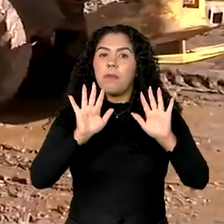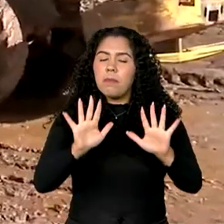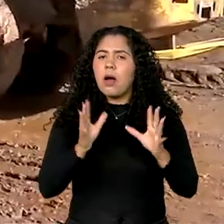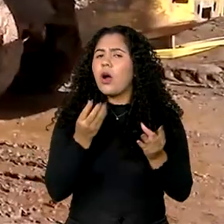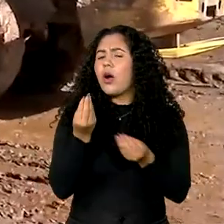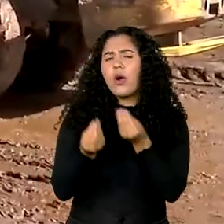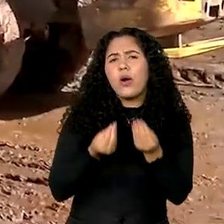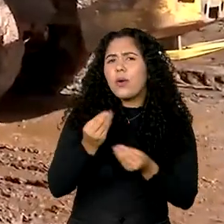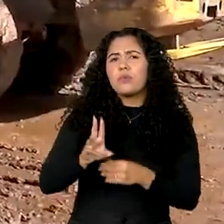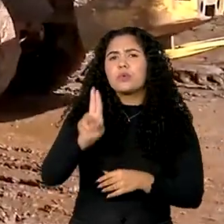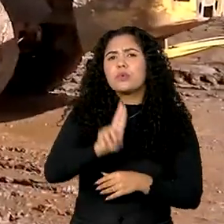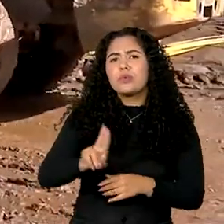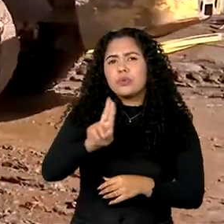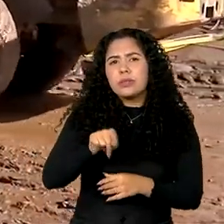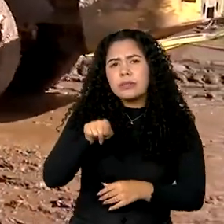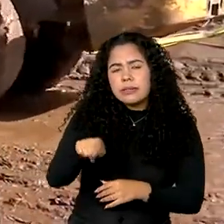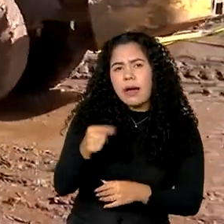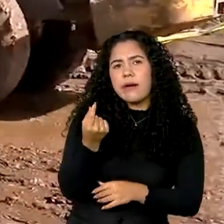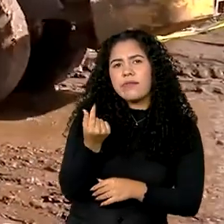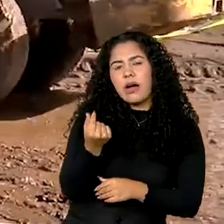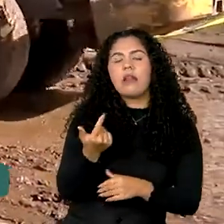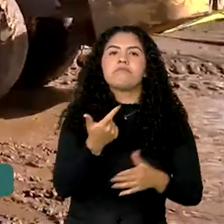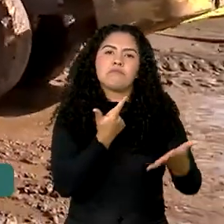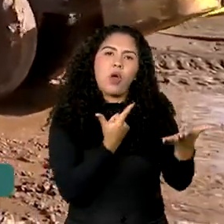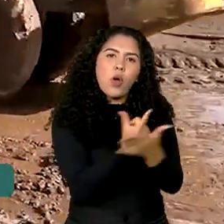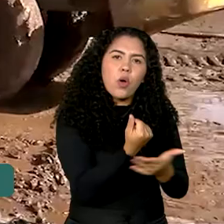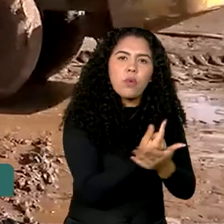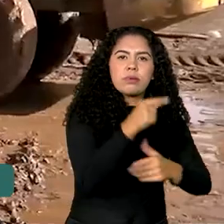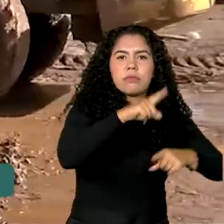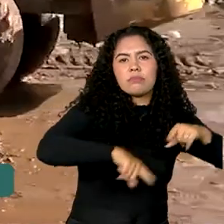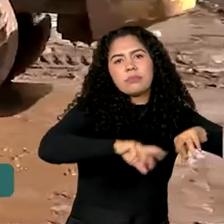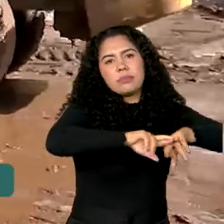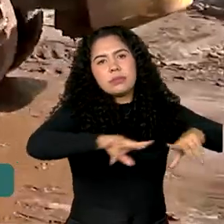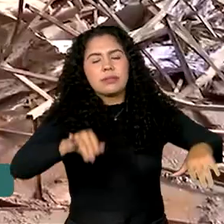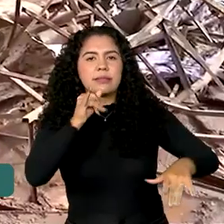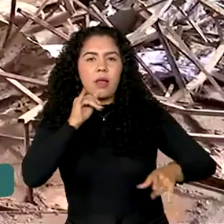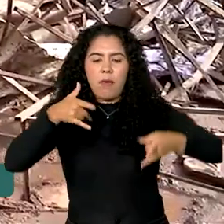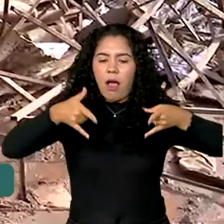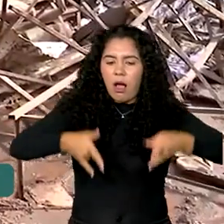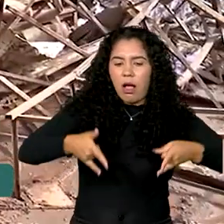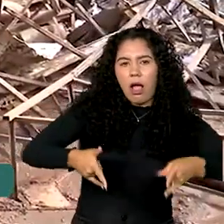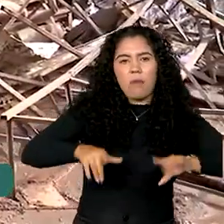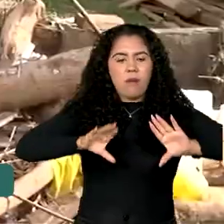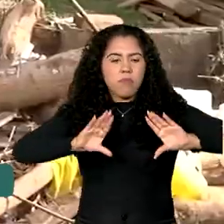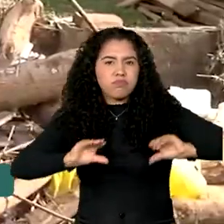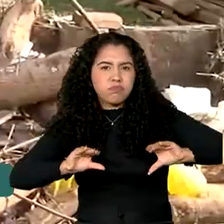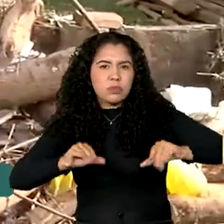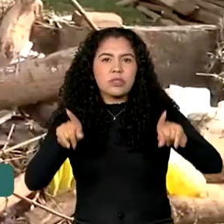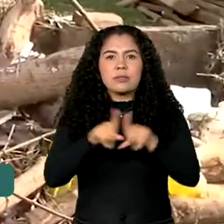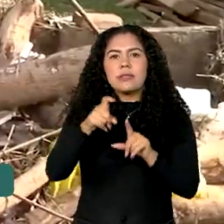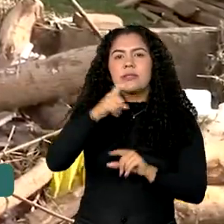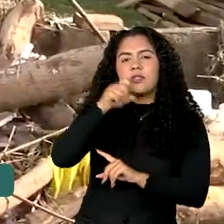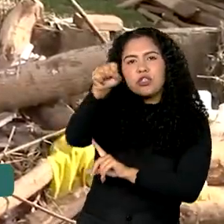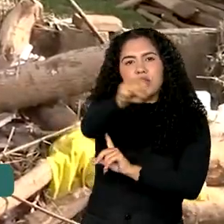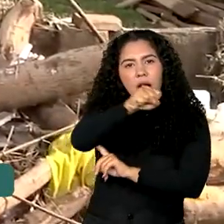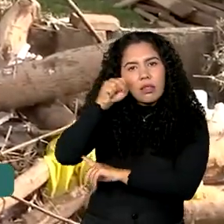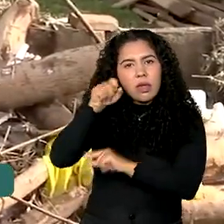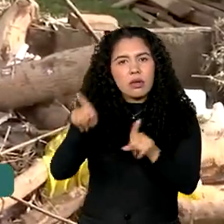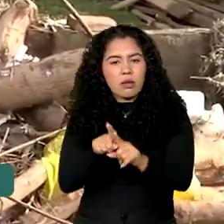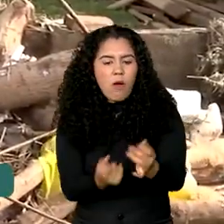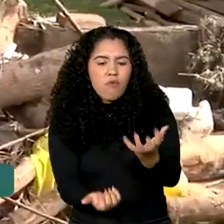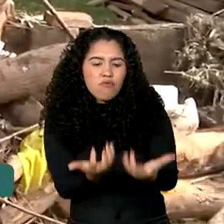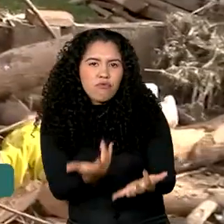utilizado para a recuperação de bens perdidos nas enchentes como cama colchão geladeira fogão e outros